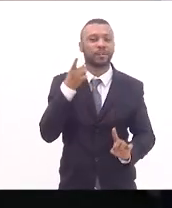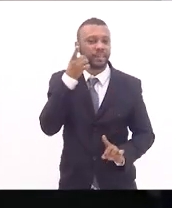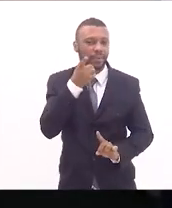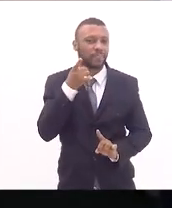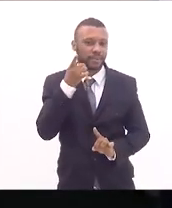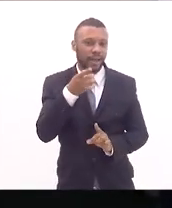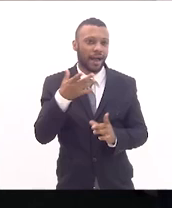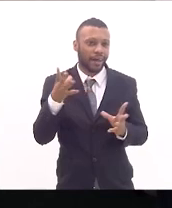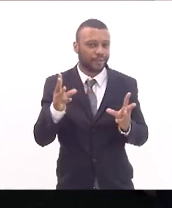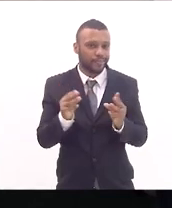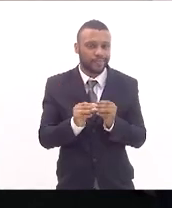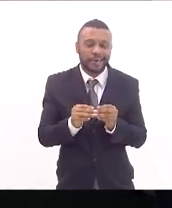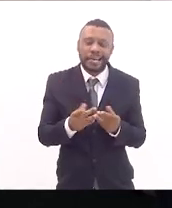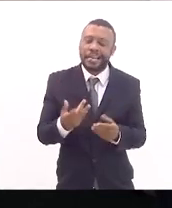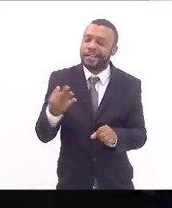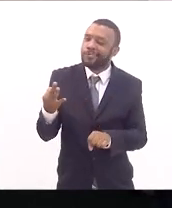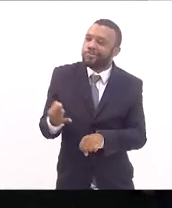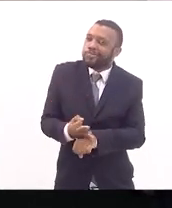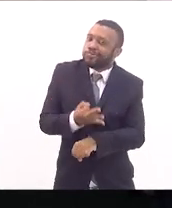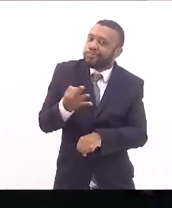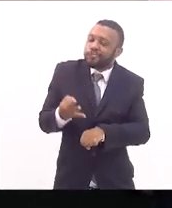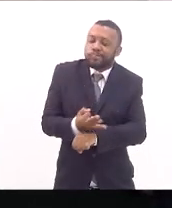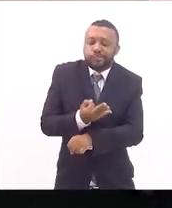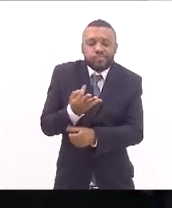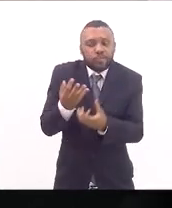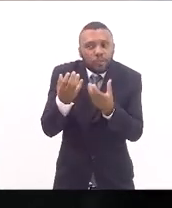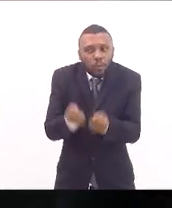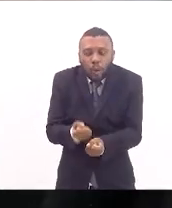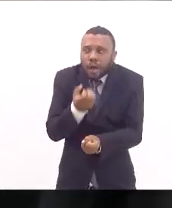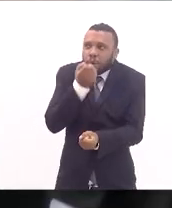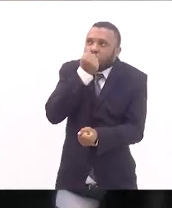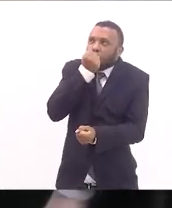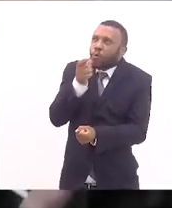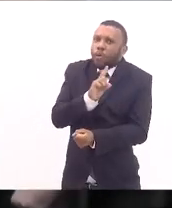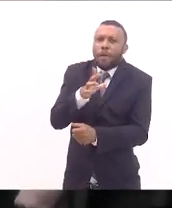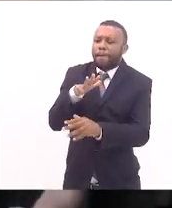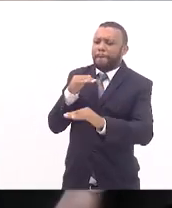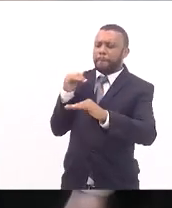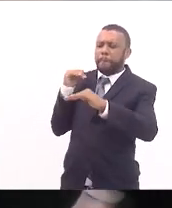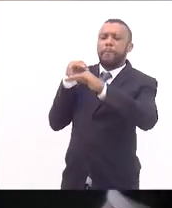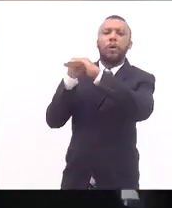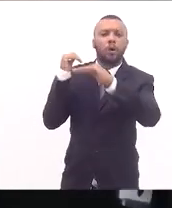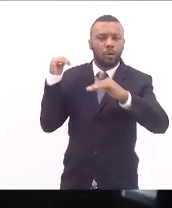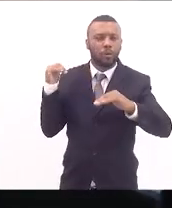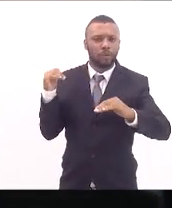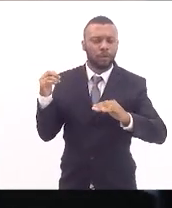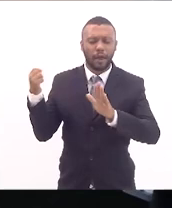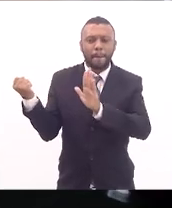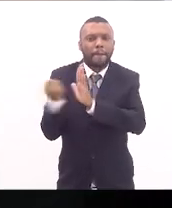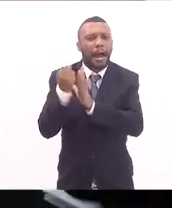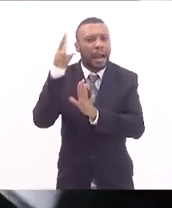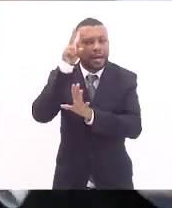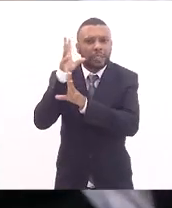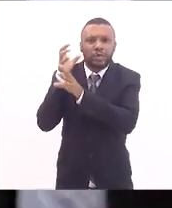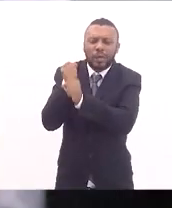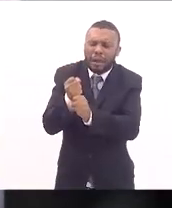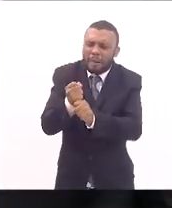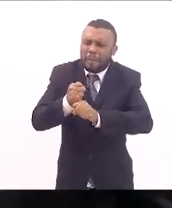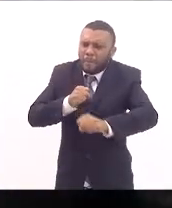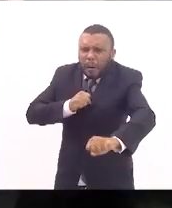é do inconformismo histórico ele se